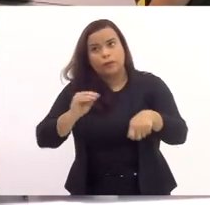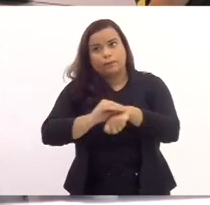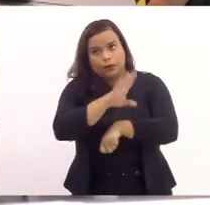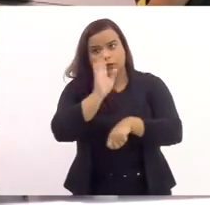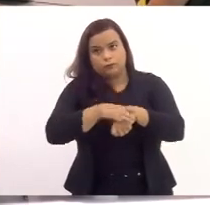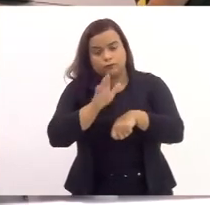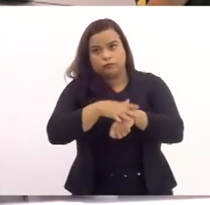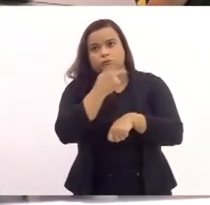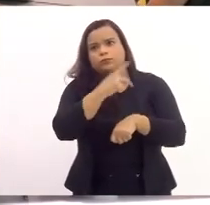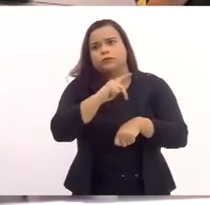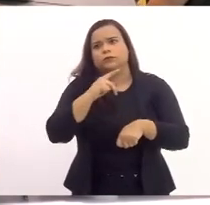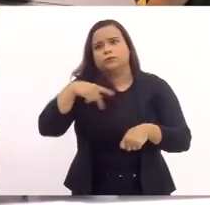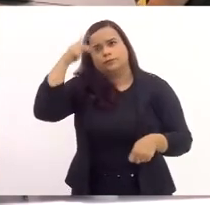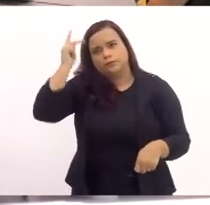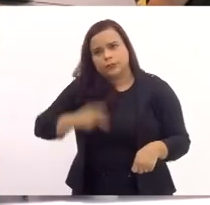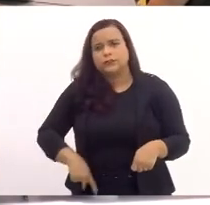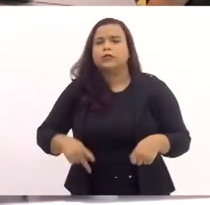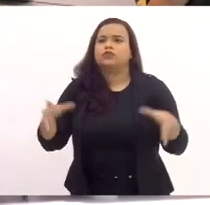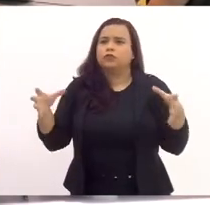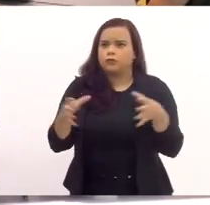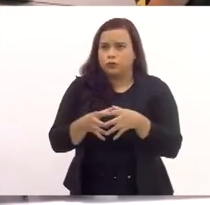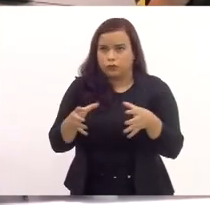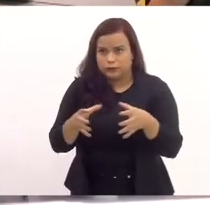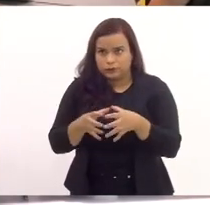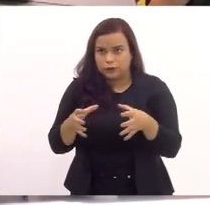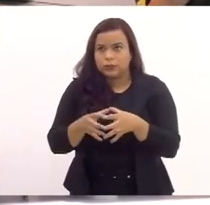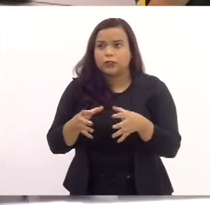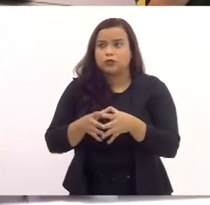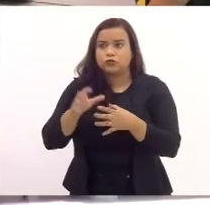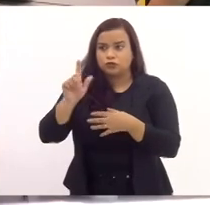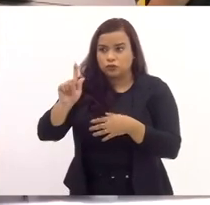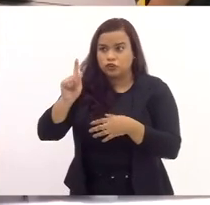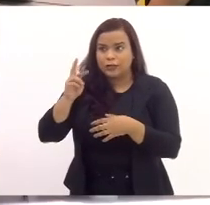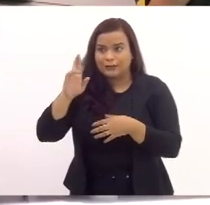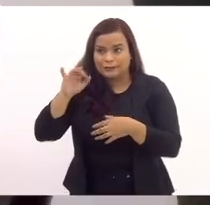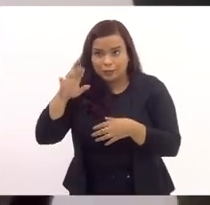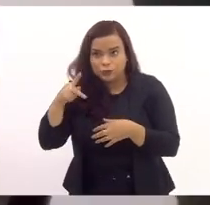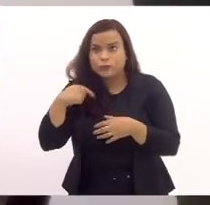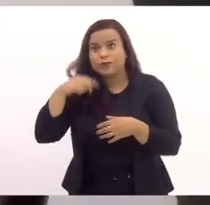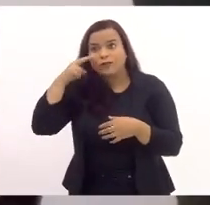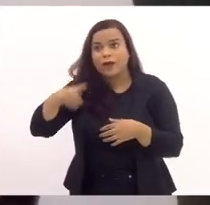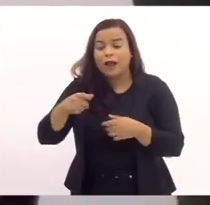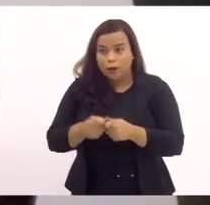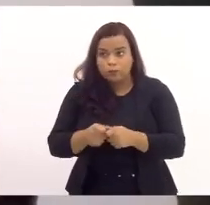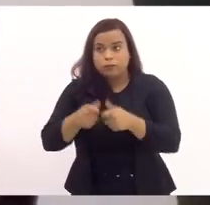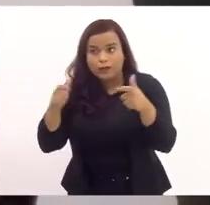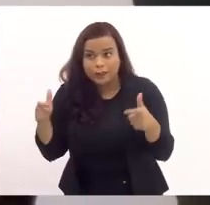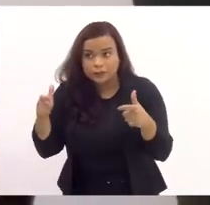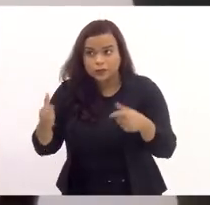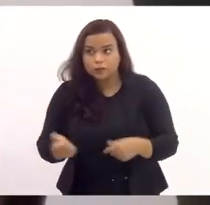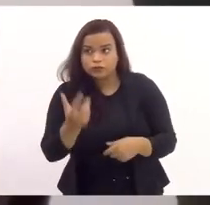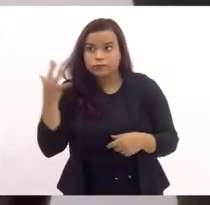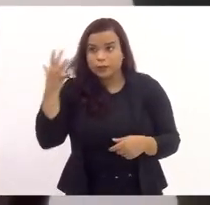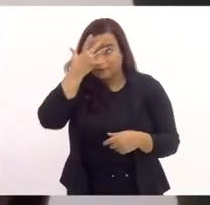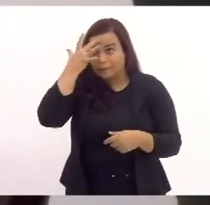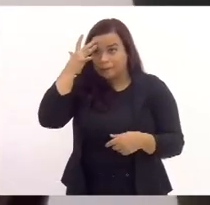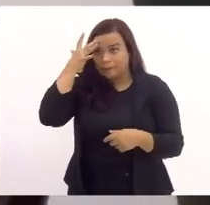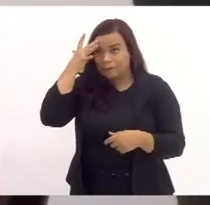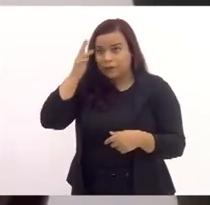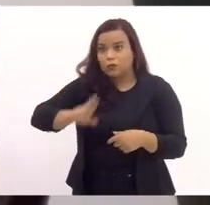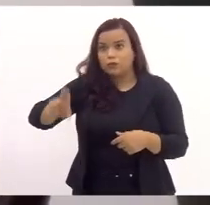como presidente do conselho da Getrans, porque aumentou o número de passageiro. Só aumenta por quê? Porque o passageiro sente o